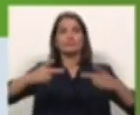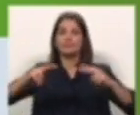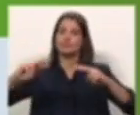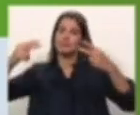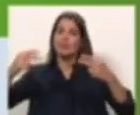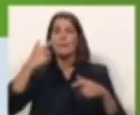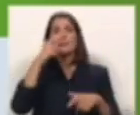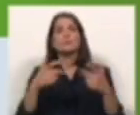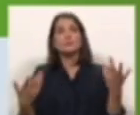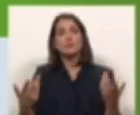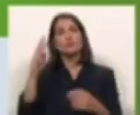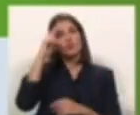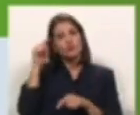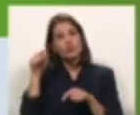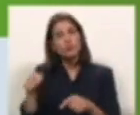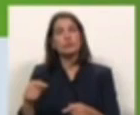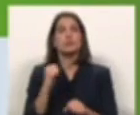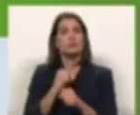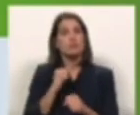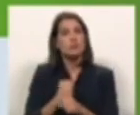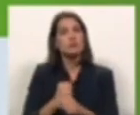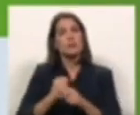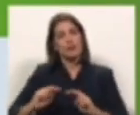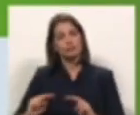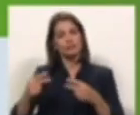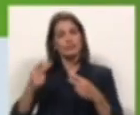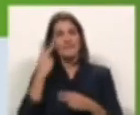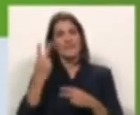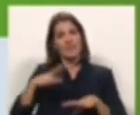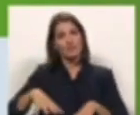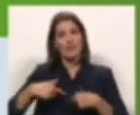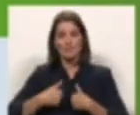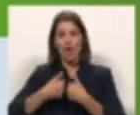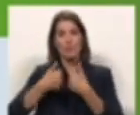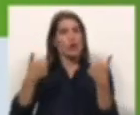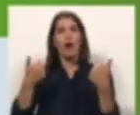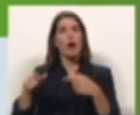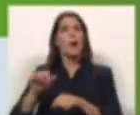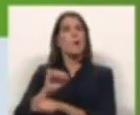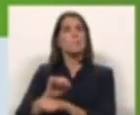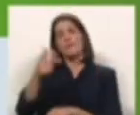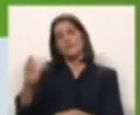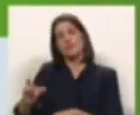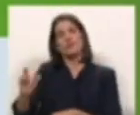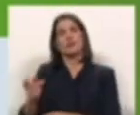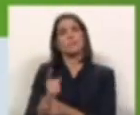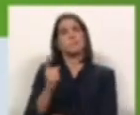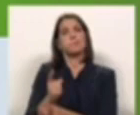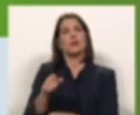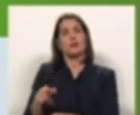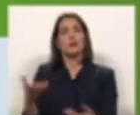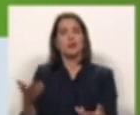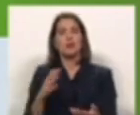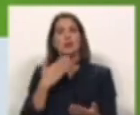que caíram por seus força do seu trabalho subir na vida estamos a impedir que o consigam fazer estamos a